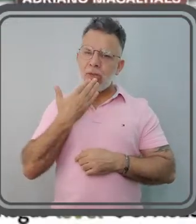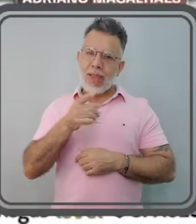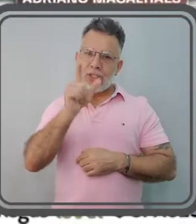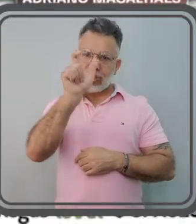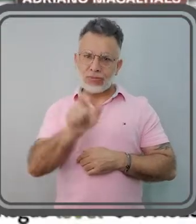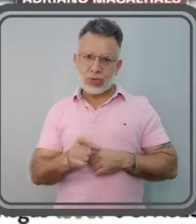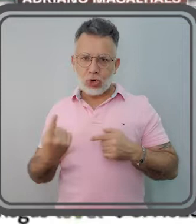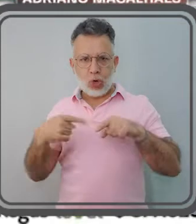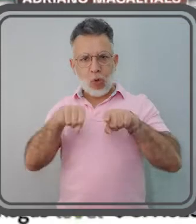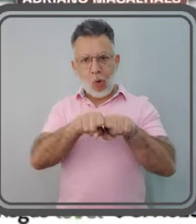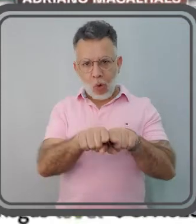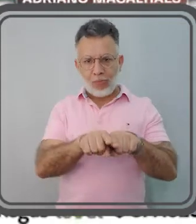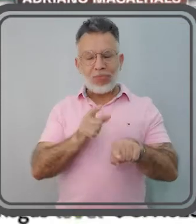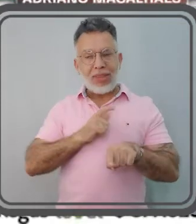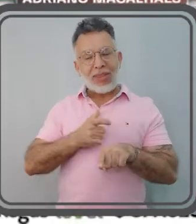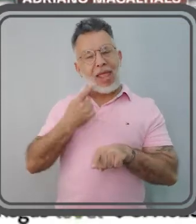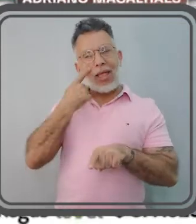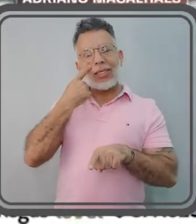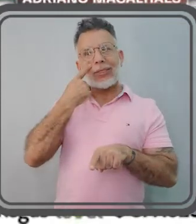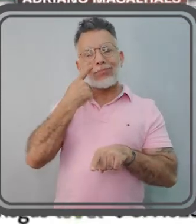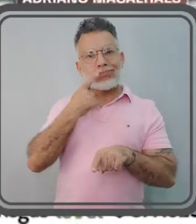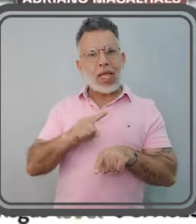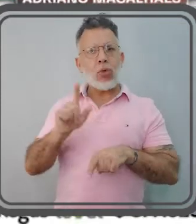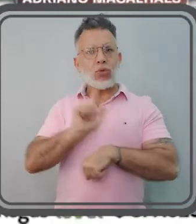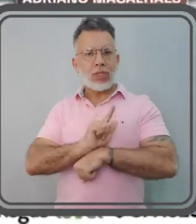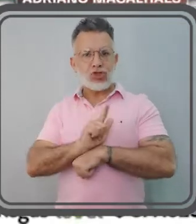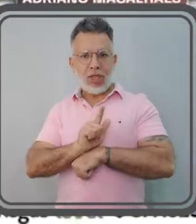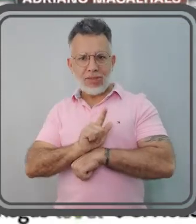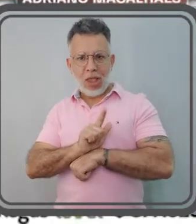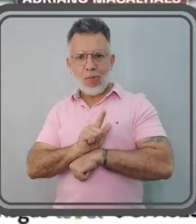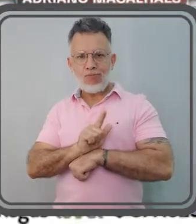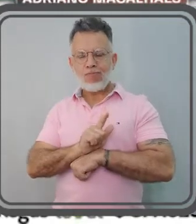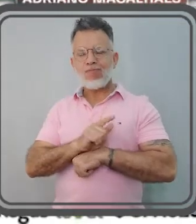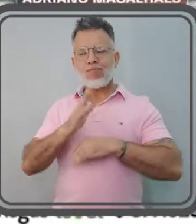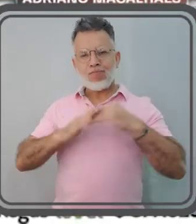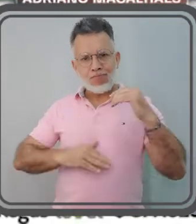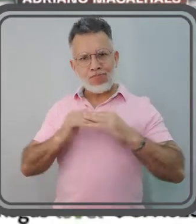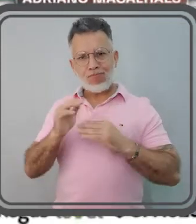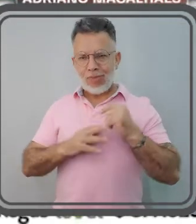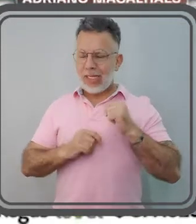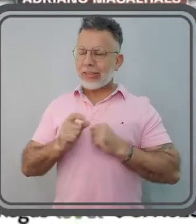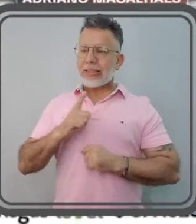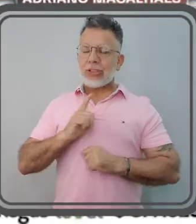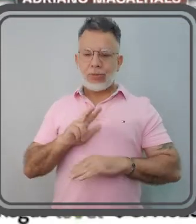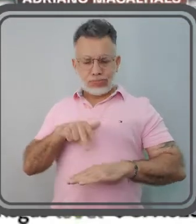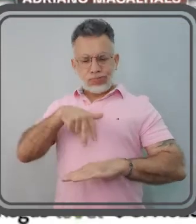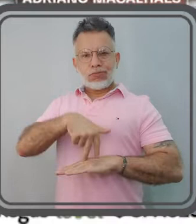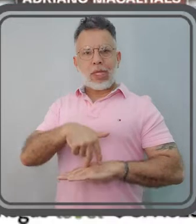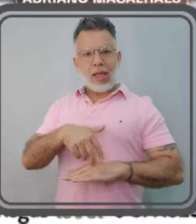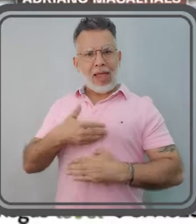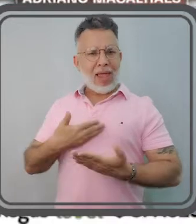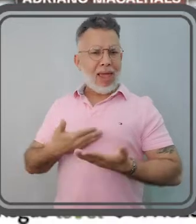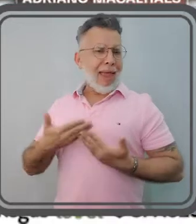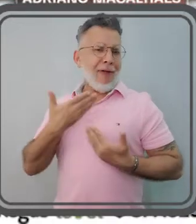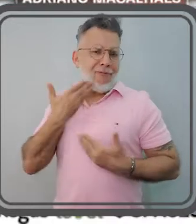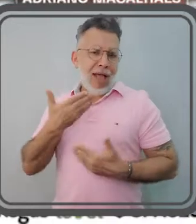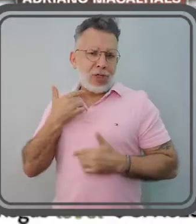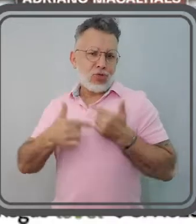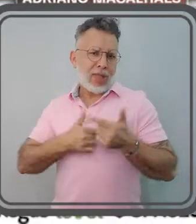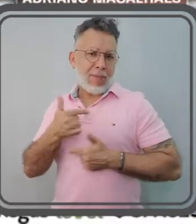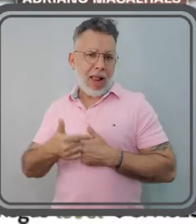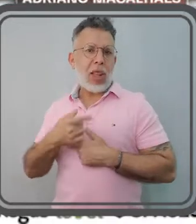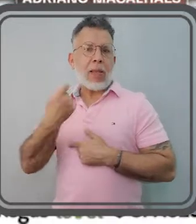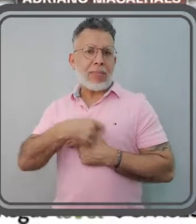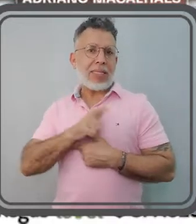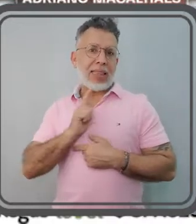A operação na barriga do balcão, ela é muito tranquila. Então, o que o cara precisa ter? Ele precisa analisar um todo, né? A região, o